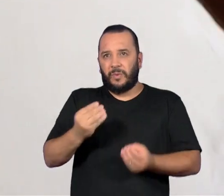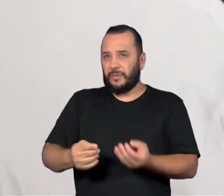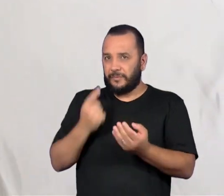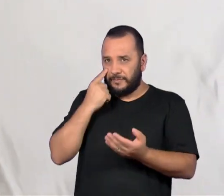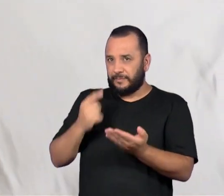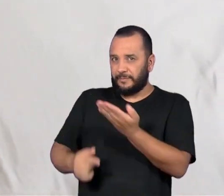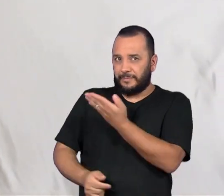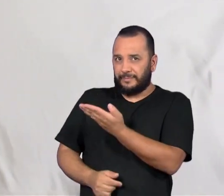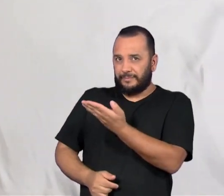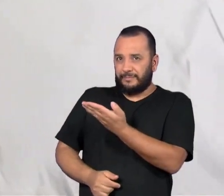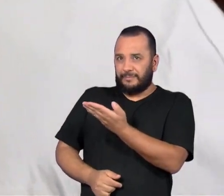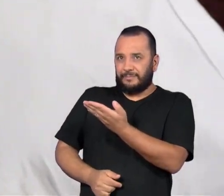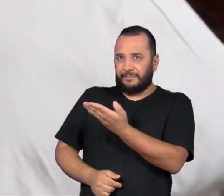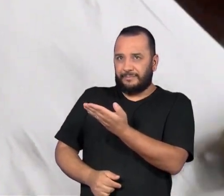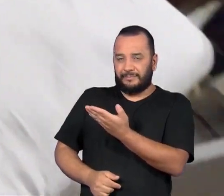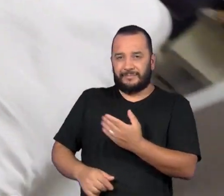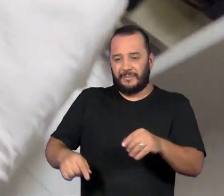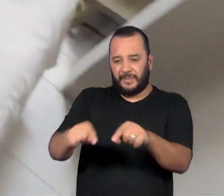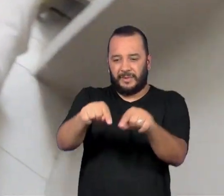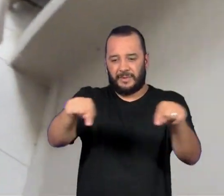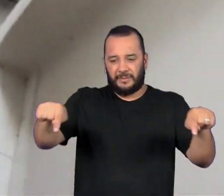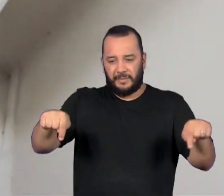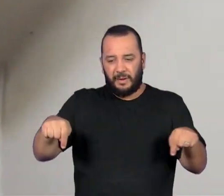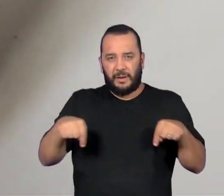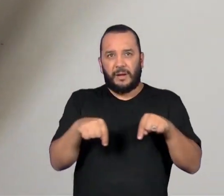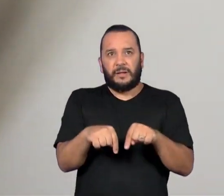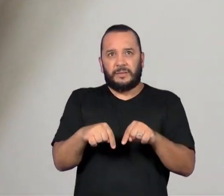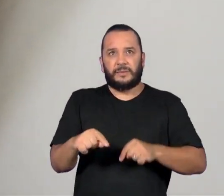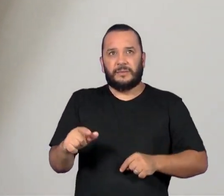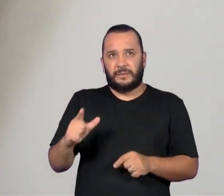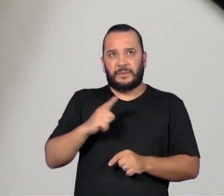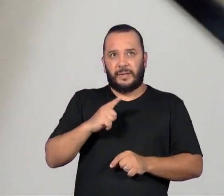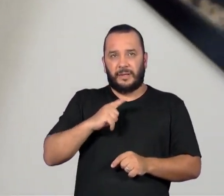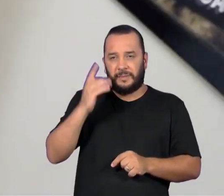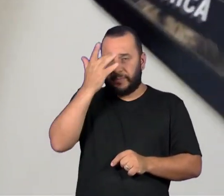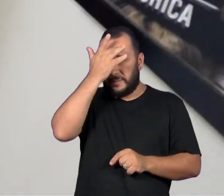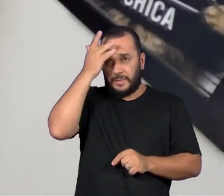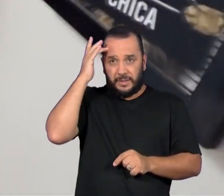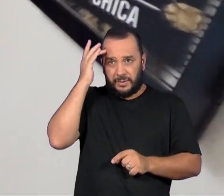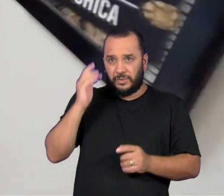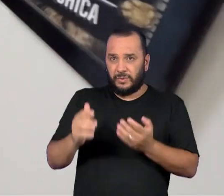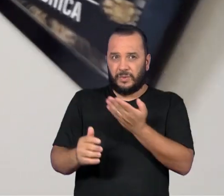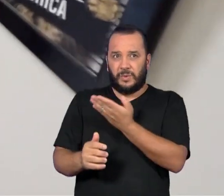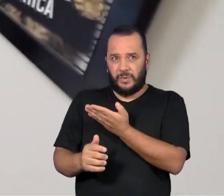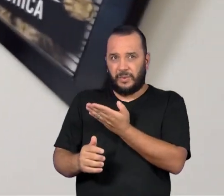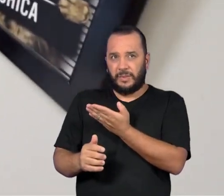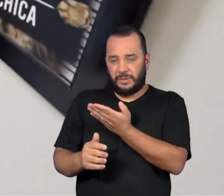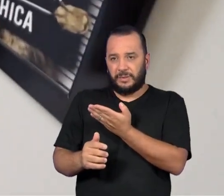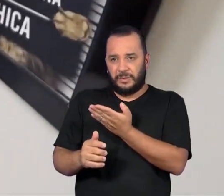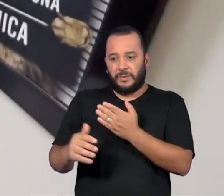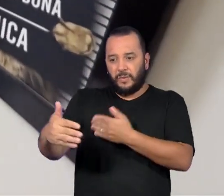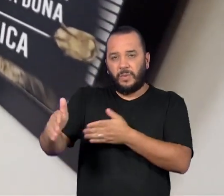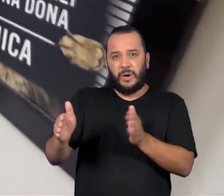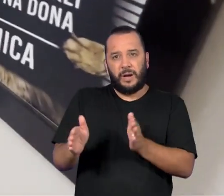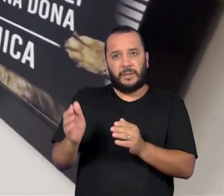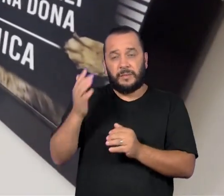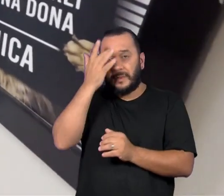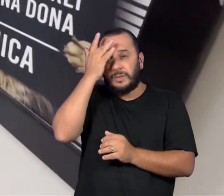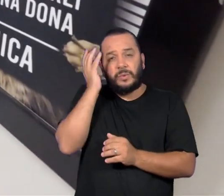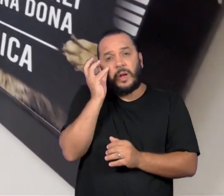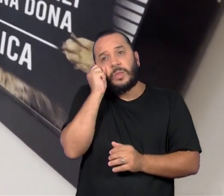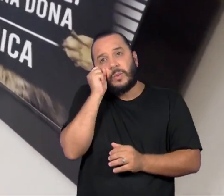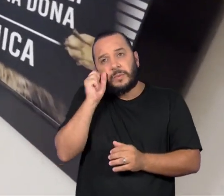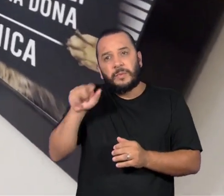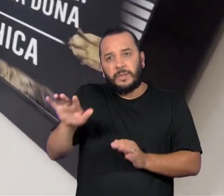espaço onde geralmente pessoas, né, de classe média gostam de ter reservado para ter alguém ali à